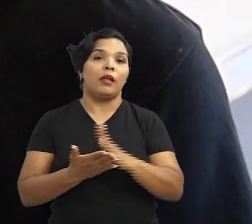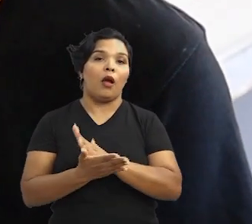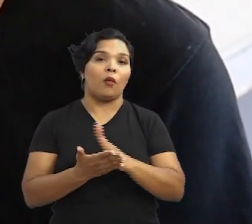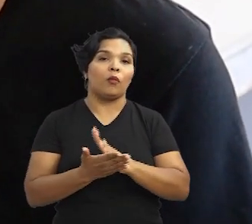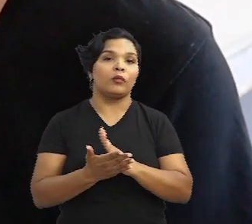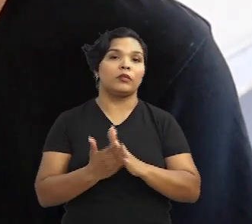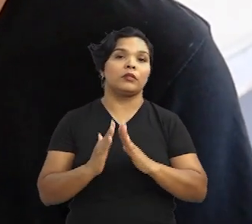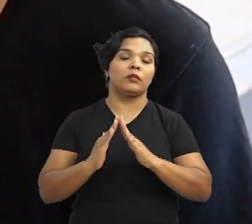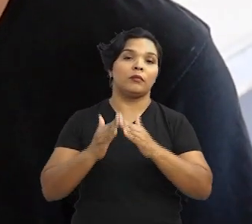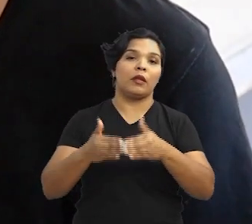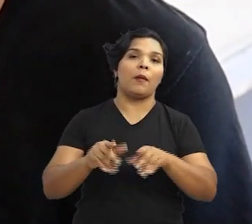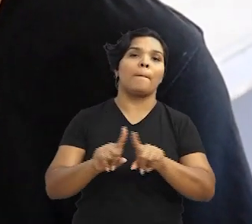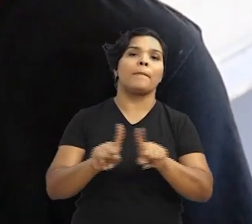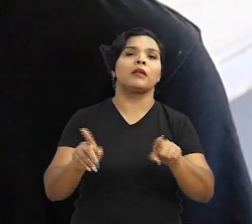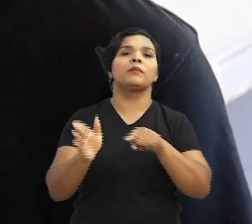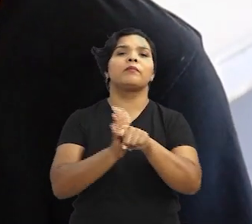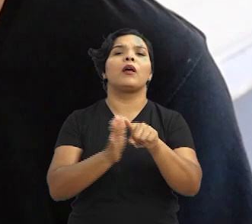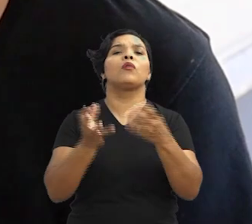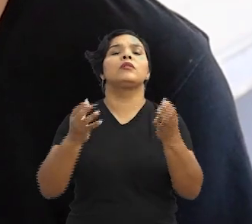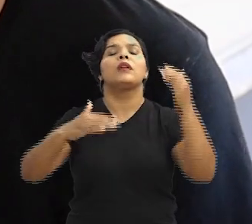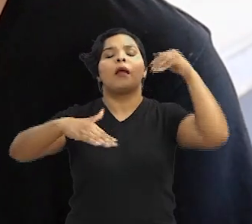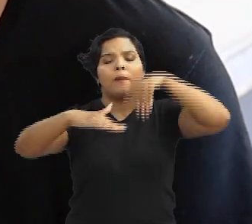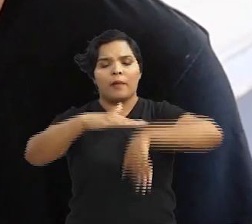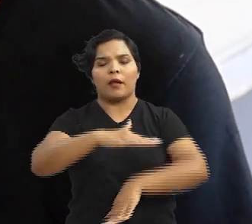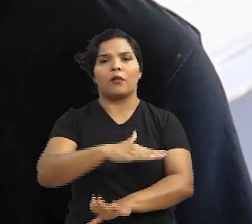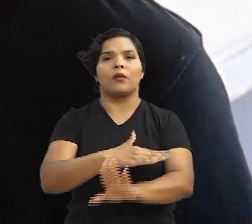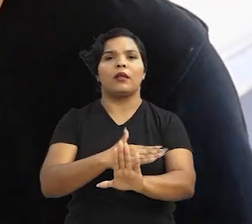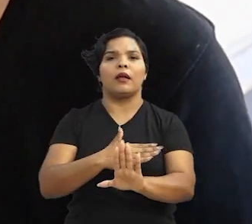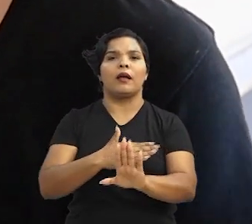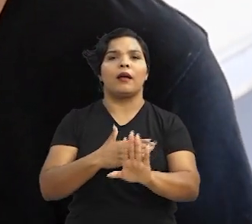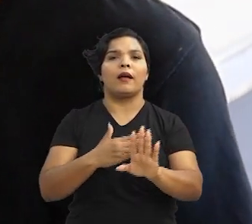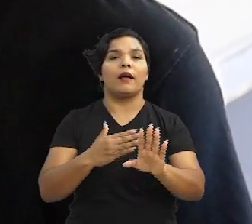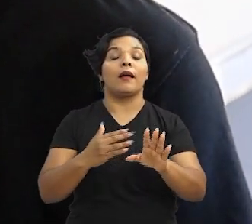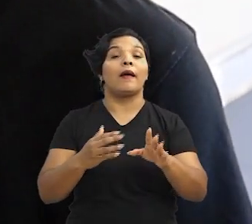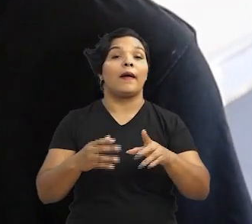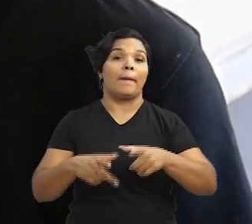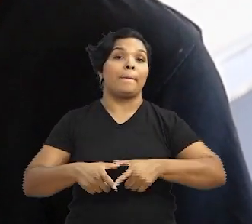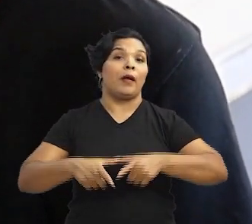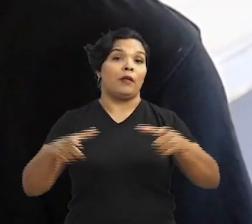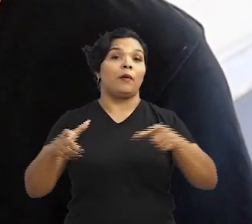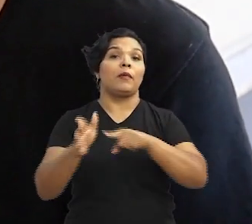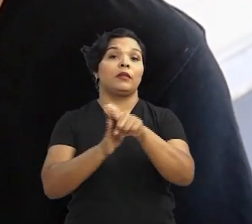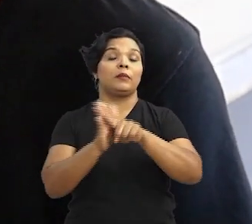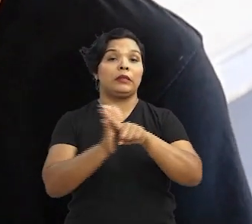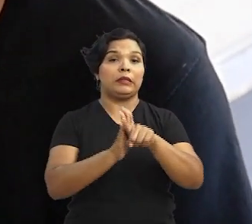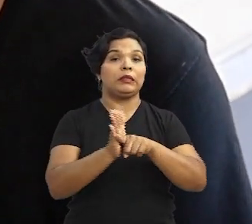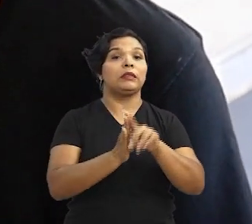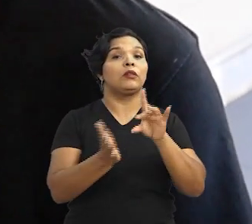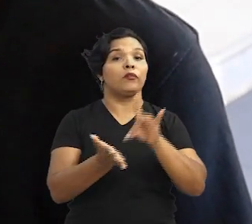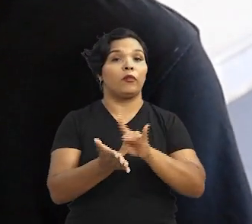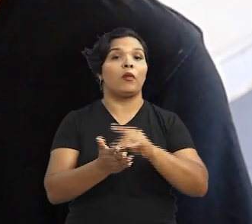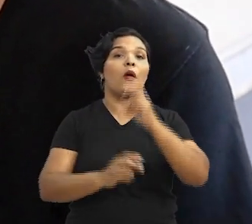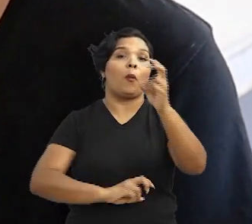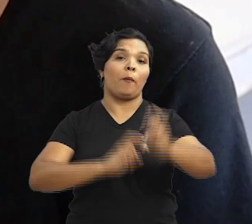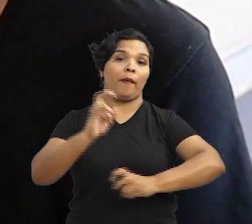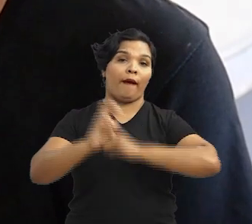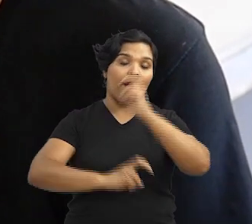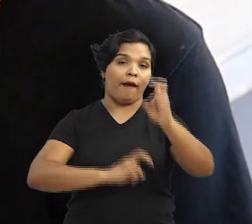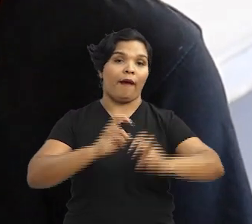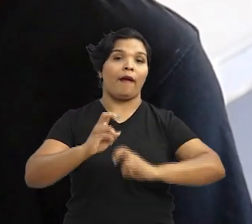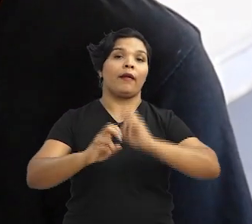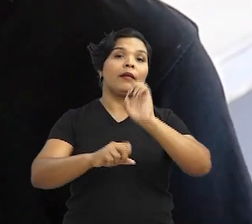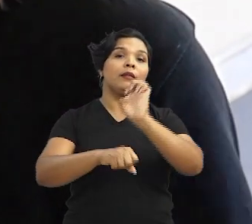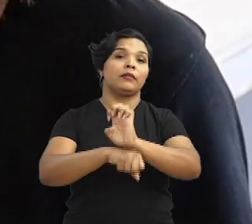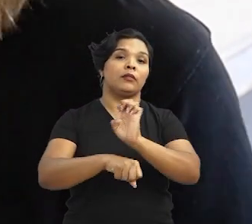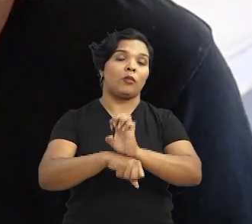costa cearense, mas quando você pergunta para as pessoas onde vocês querem mergulhar, a maior parte das vezes, e na pesquisa confirmou isso, é o Parque